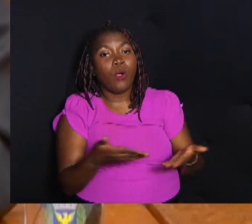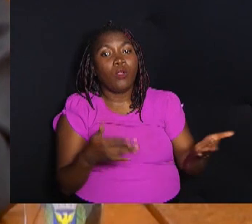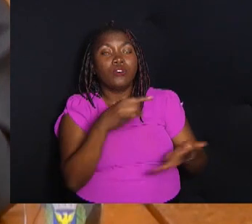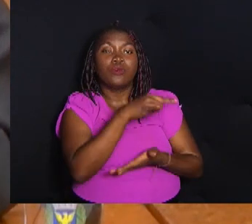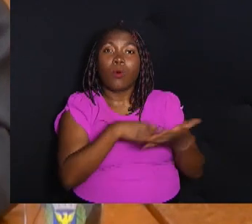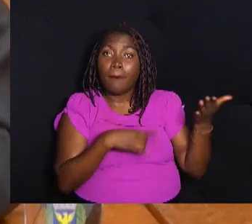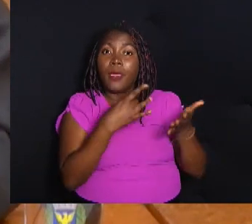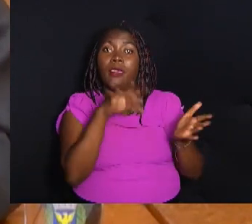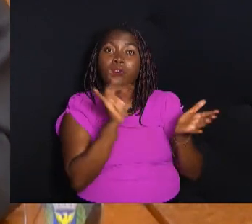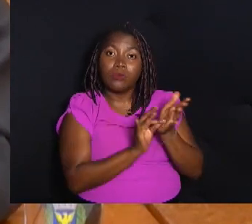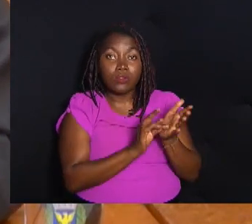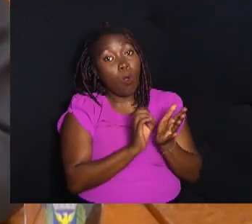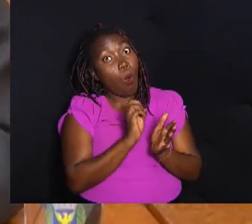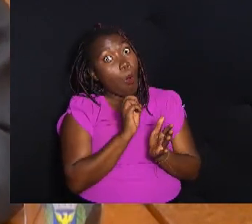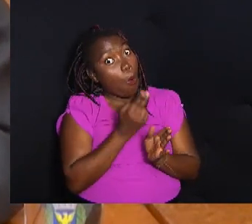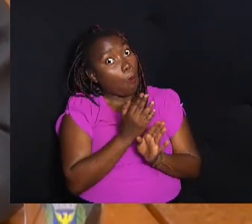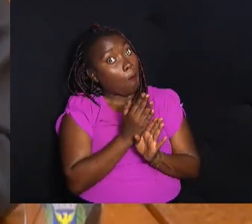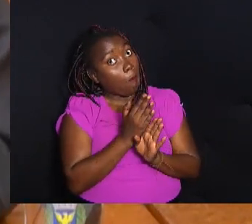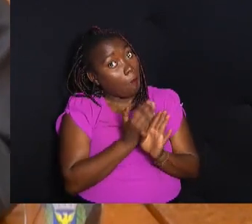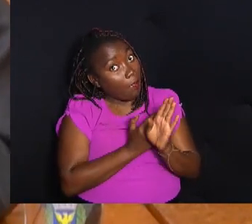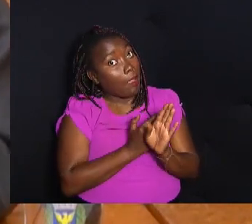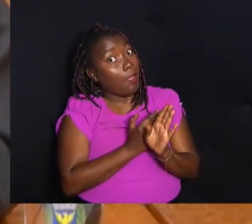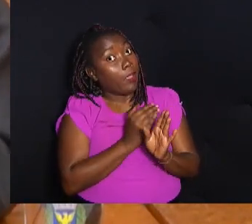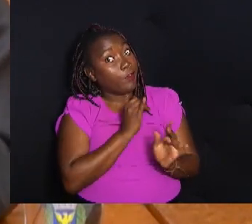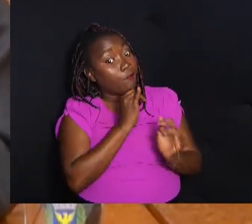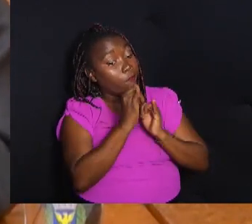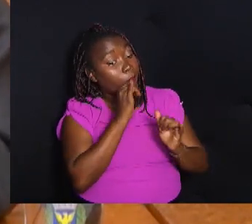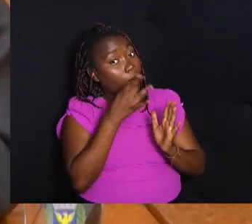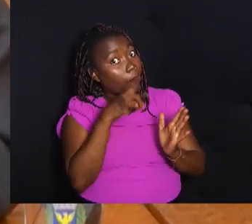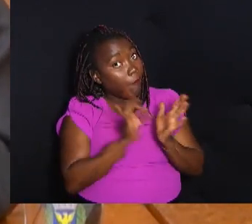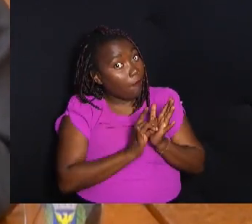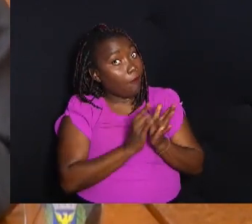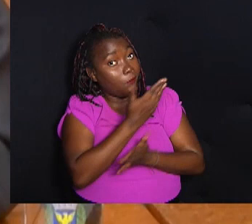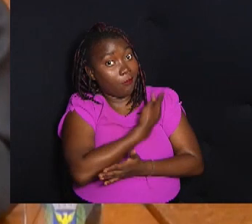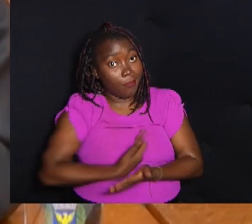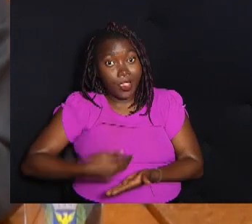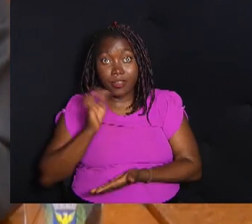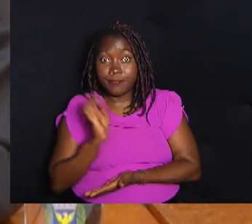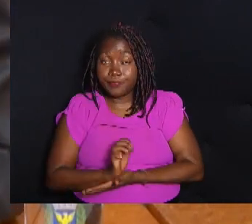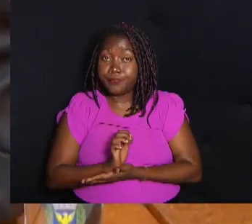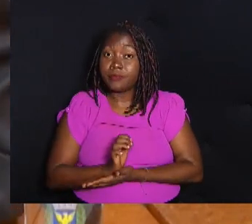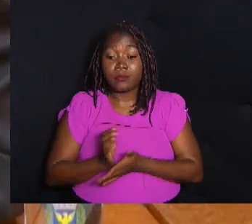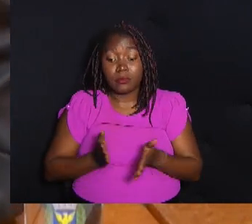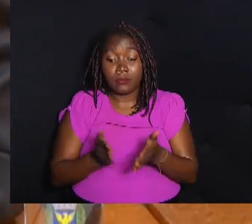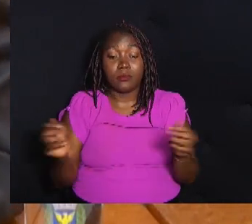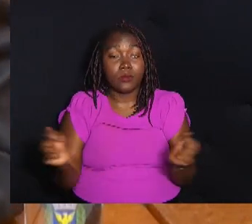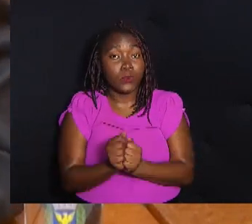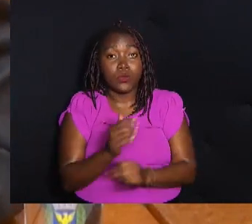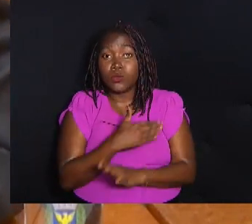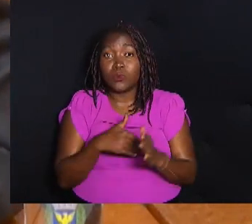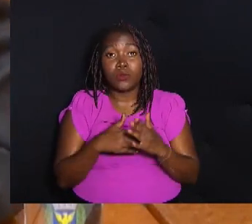projetável menos as informações oficiais do Governo do Estado caminham junto com tudo aquilo que nós